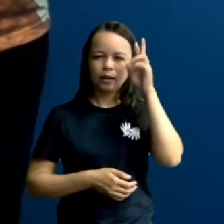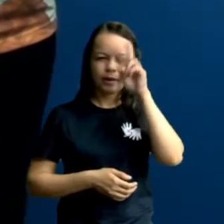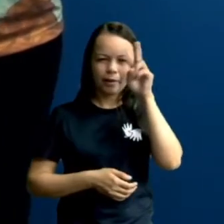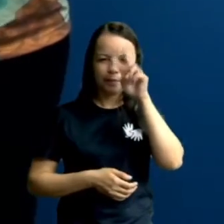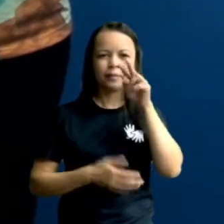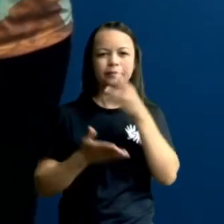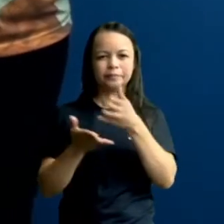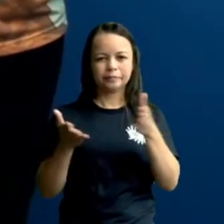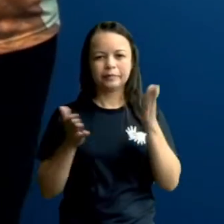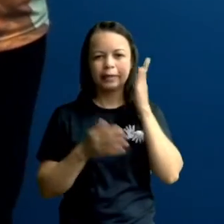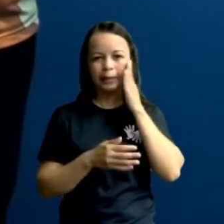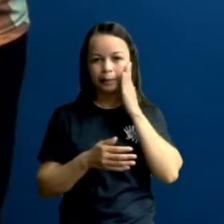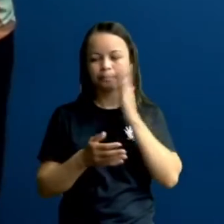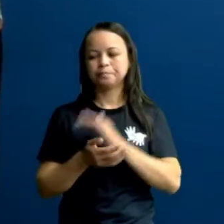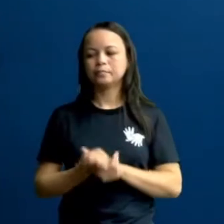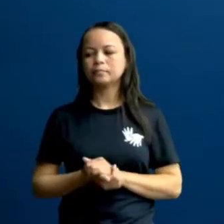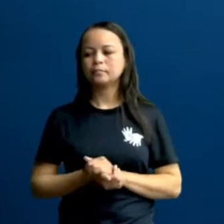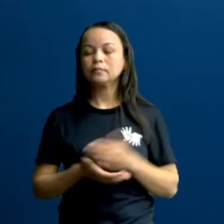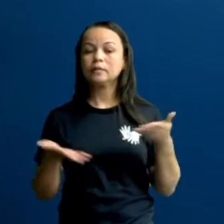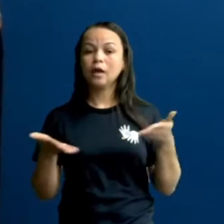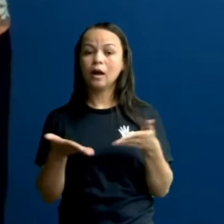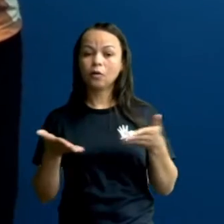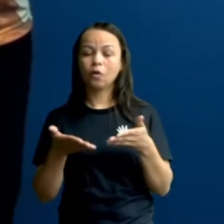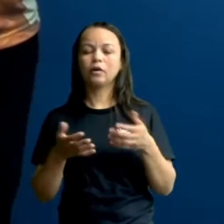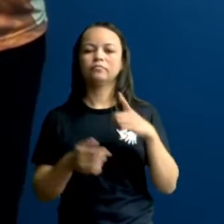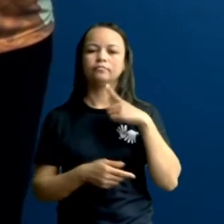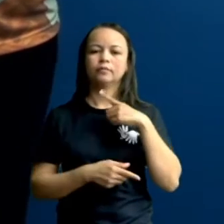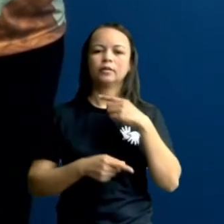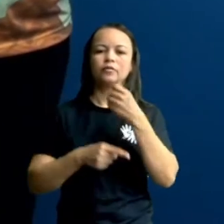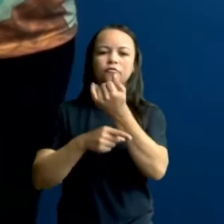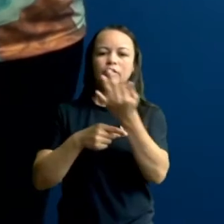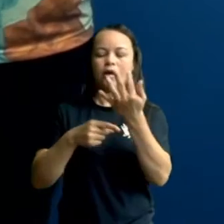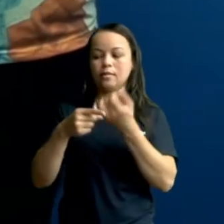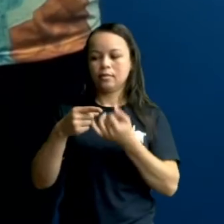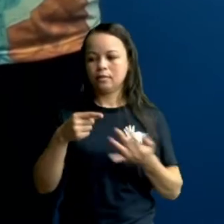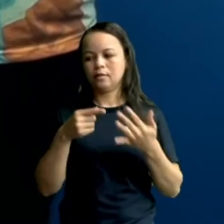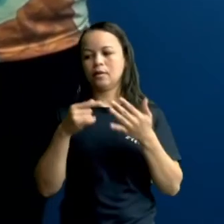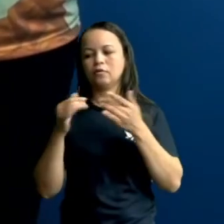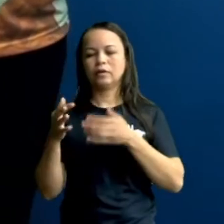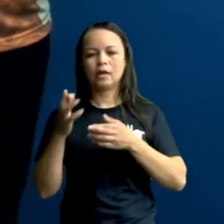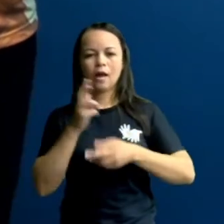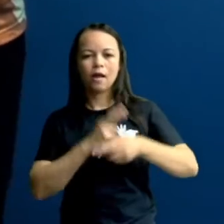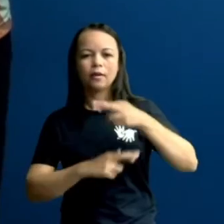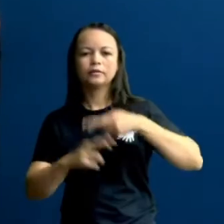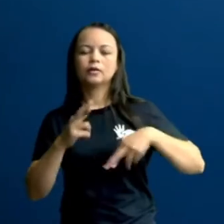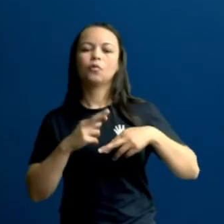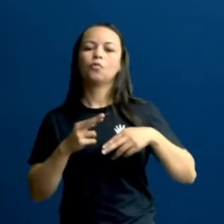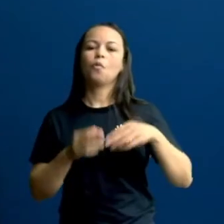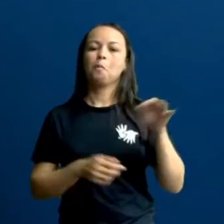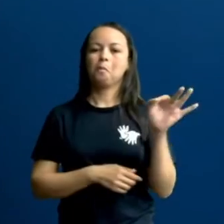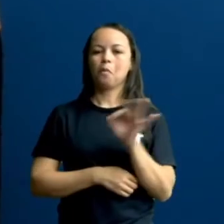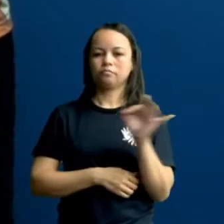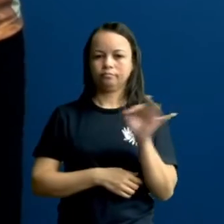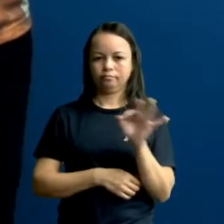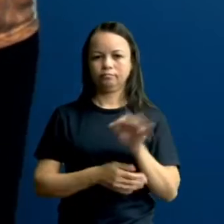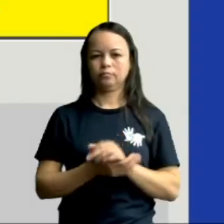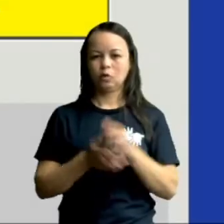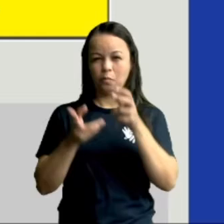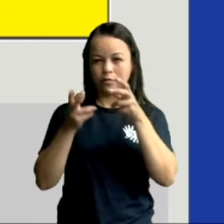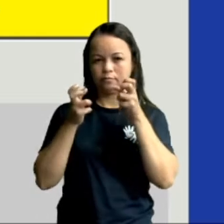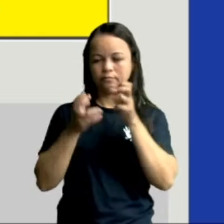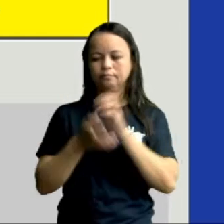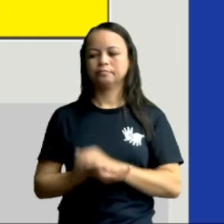lembrar? Vamos lá agora trazer aí algumas frações que vão nos ajudar a relação com porcentagem. Preste bem atenção nessa